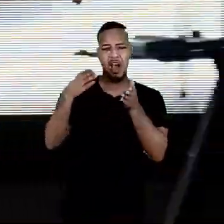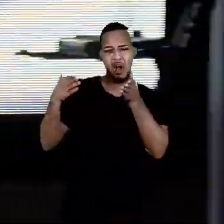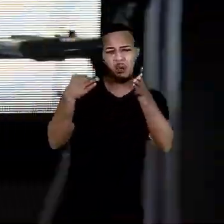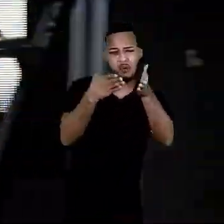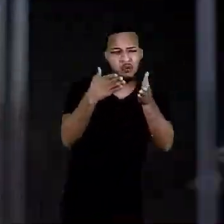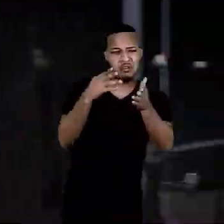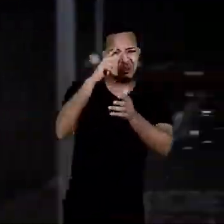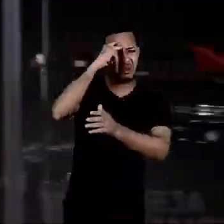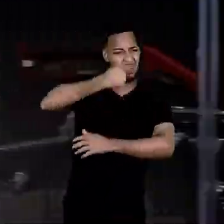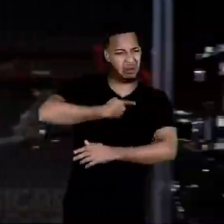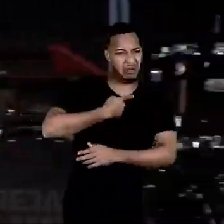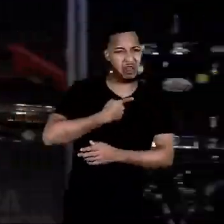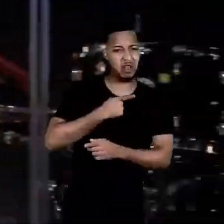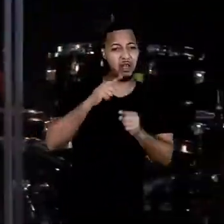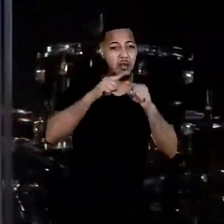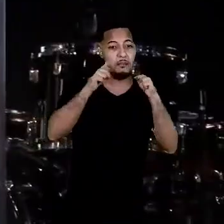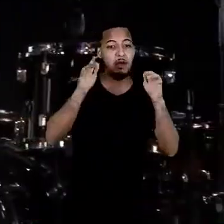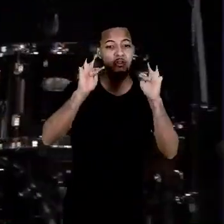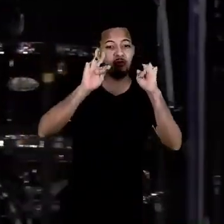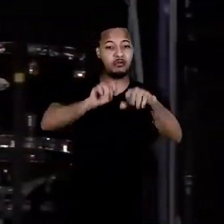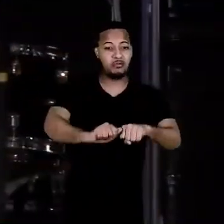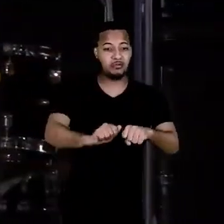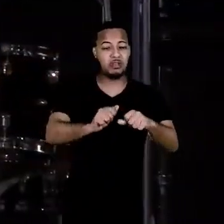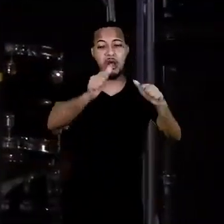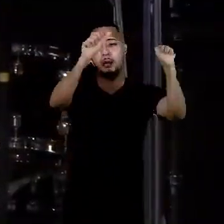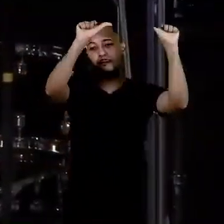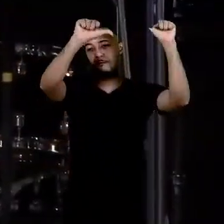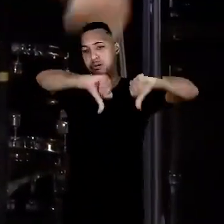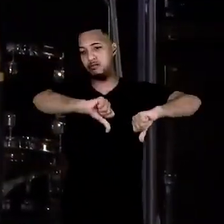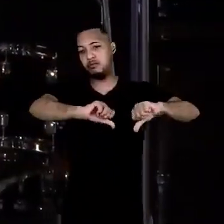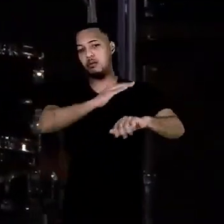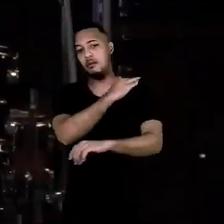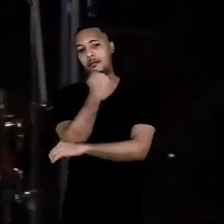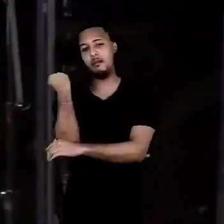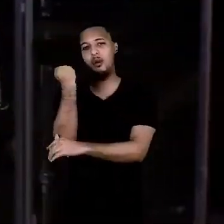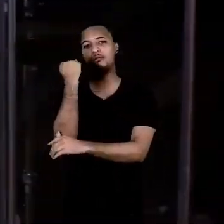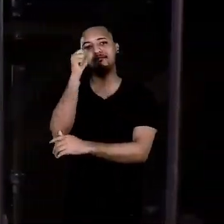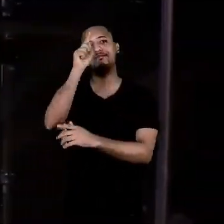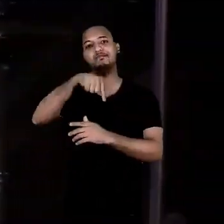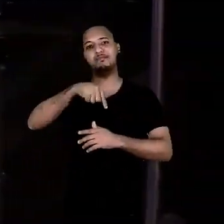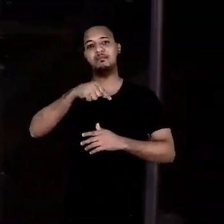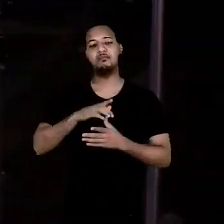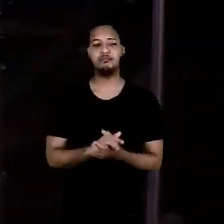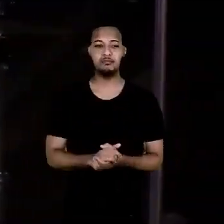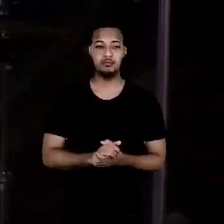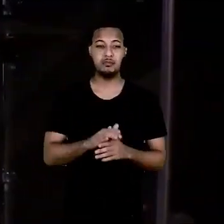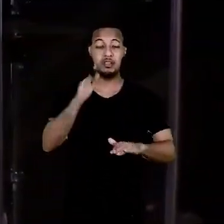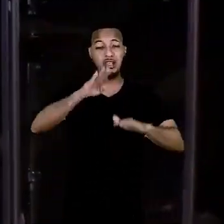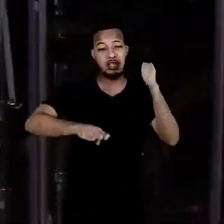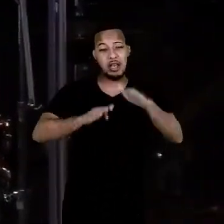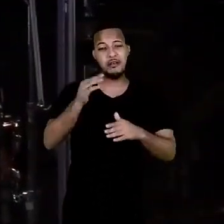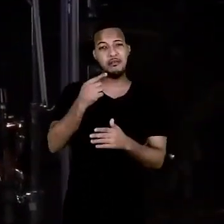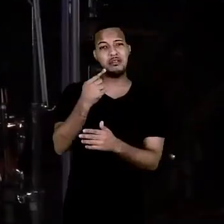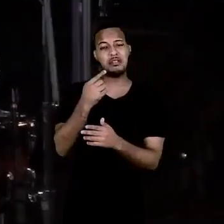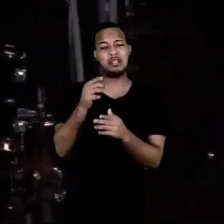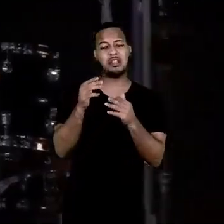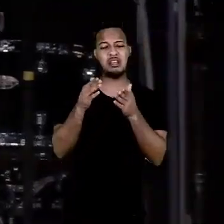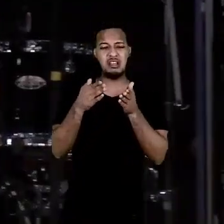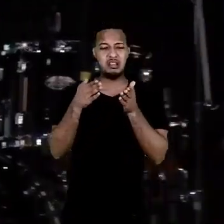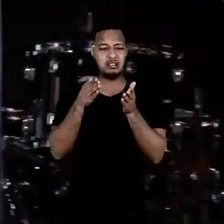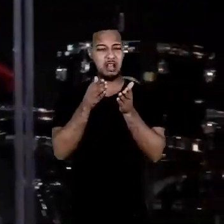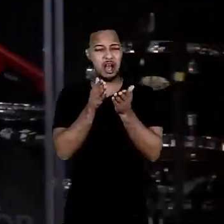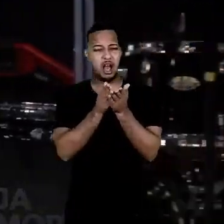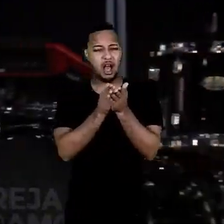bons, mas o seu final é final de morte. Talvez você está seguindo um caminho em